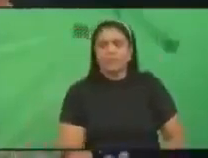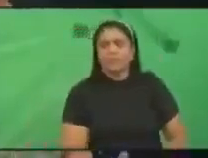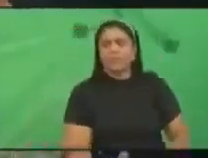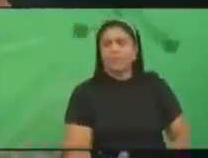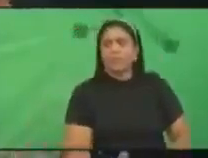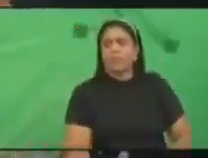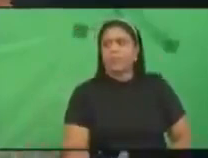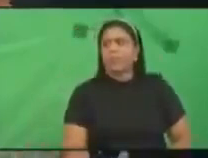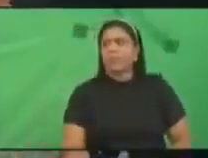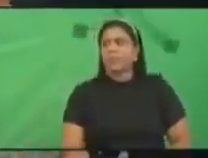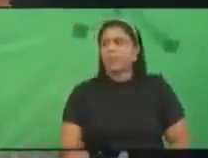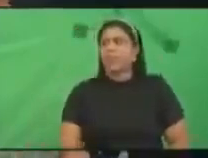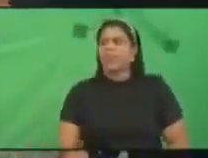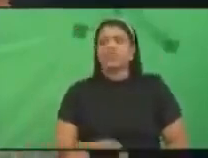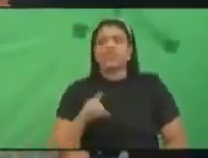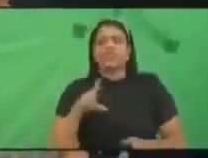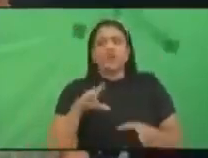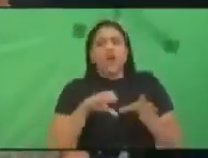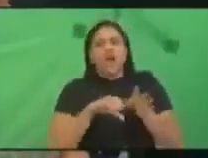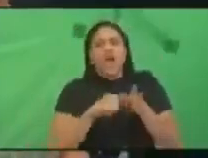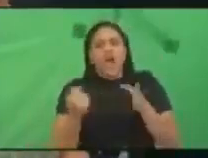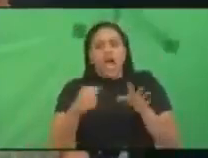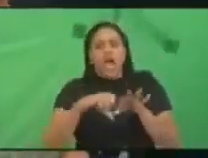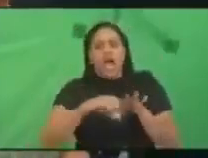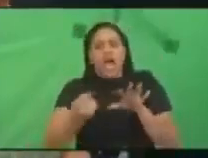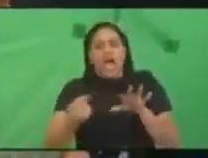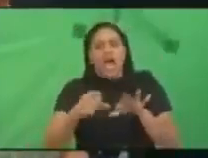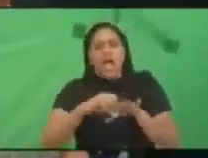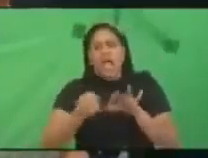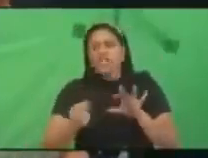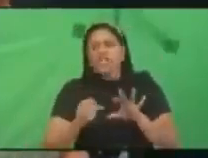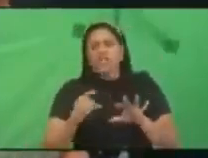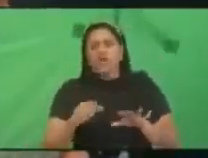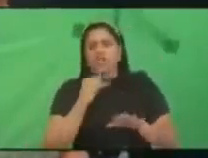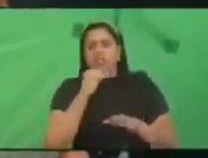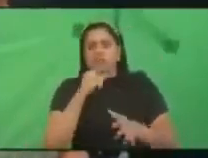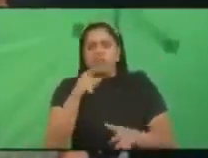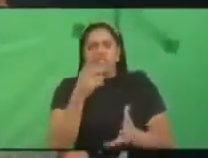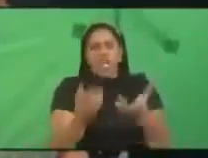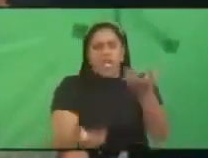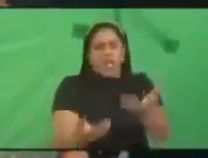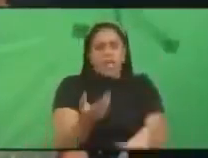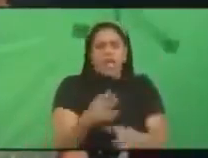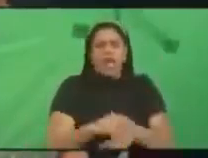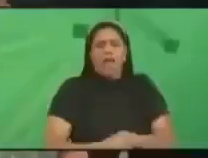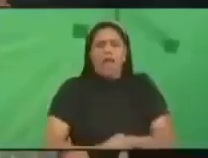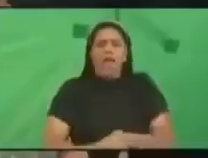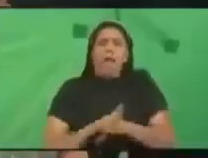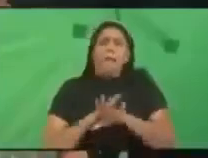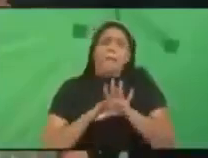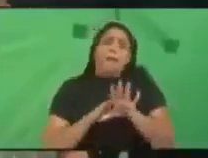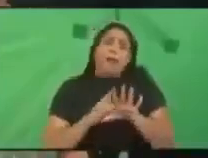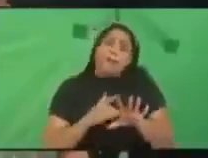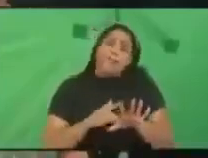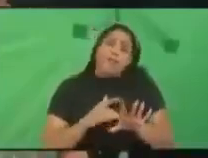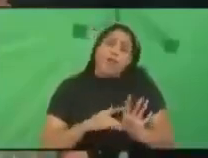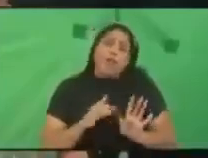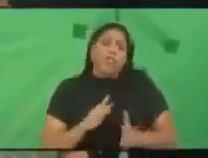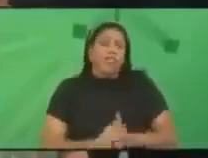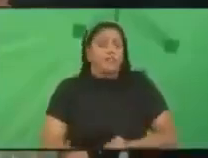Então, vou só arrancar os seus dedinhos, mas é em nome da misericórdia. Vamos só te queimar, mas é um ato de